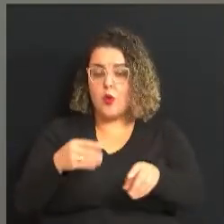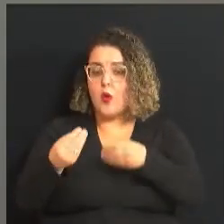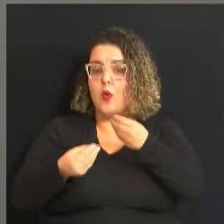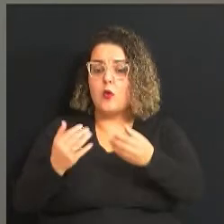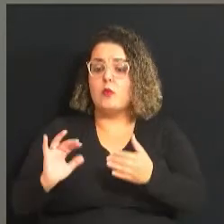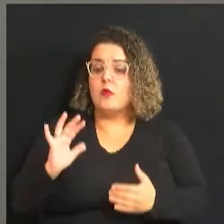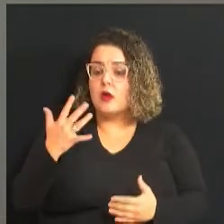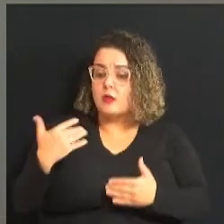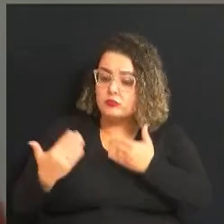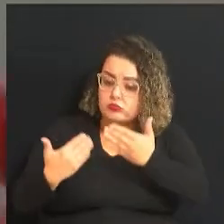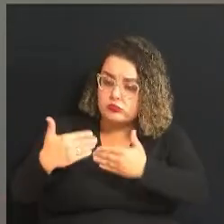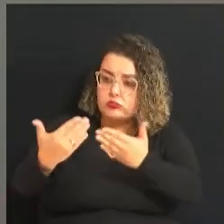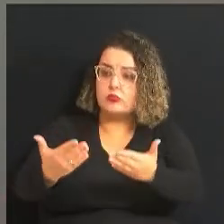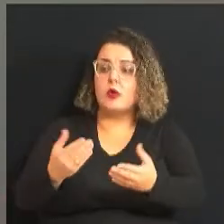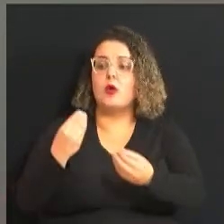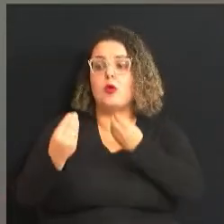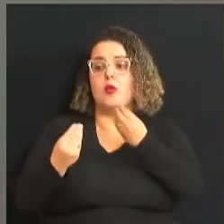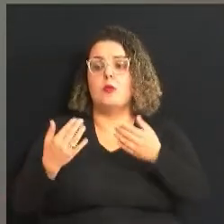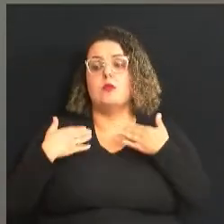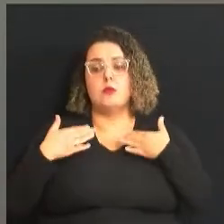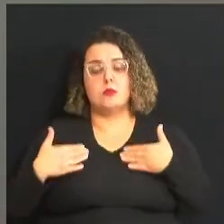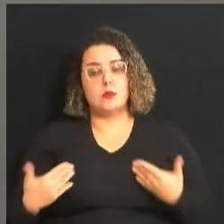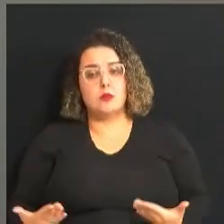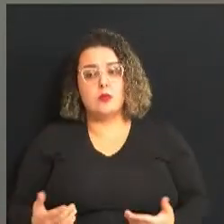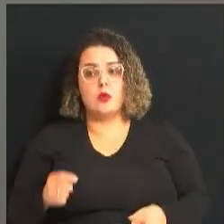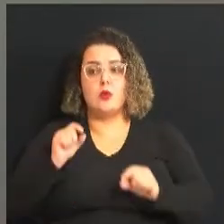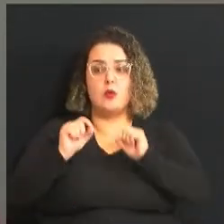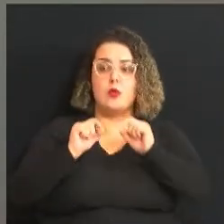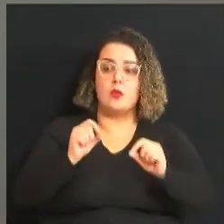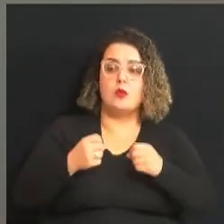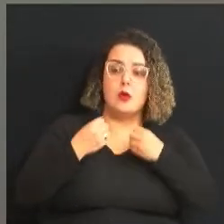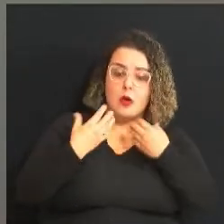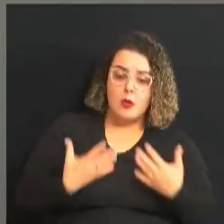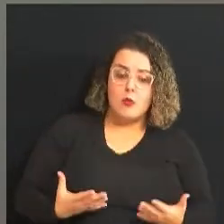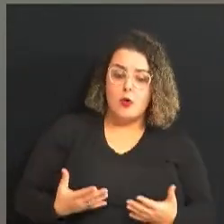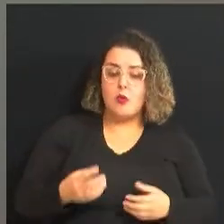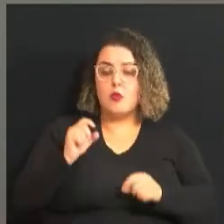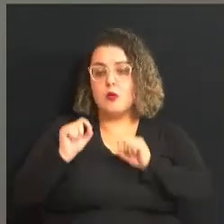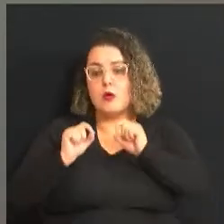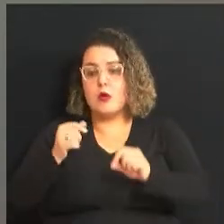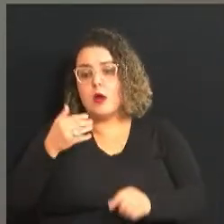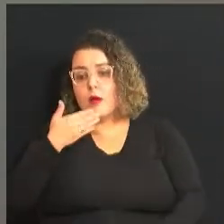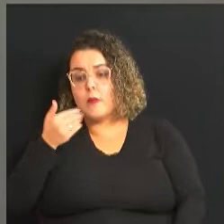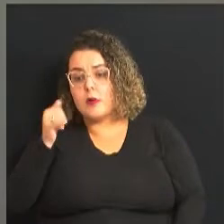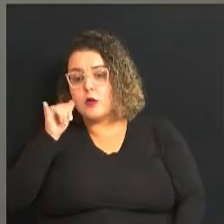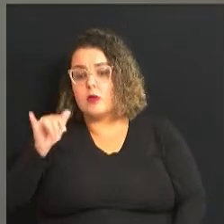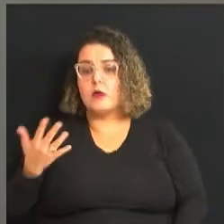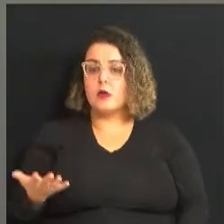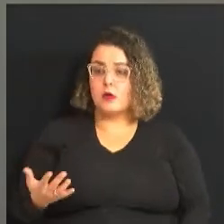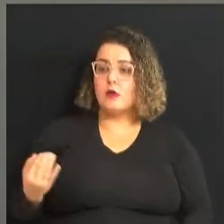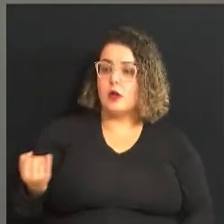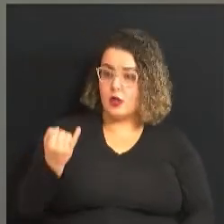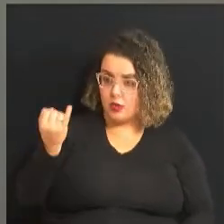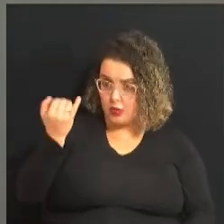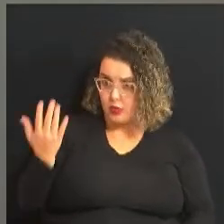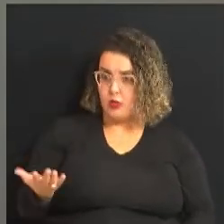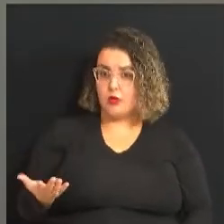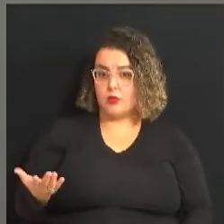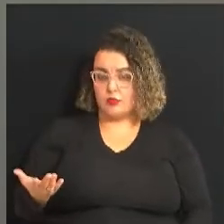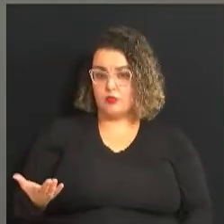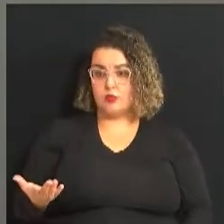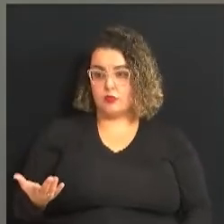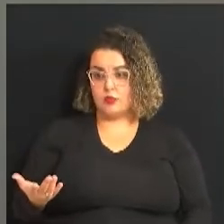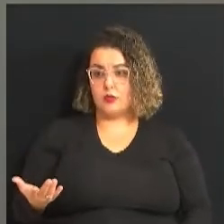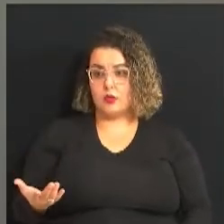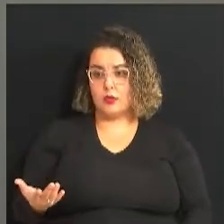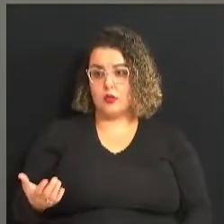frente, como vai funcionar o organismo dela, o que é bom fazer, o que é melhor evitar. Enfim, é interessante mesmo que leve a